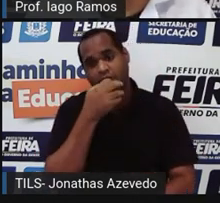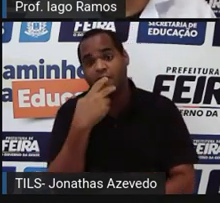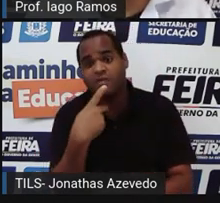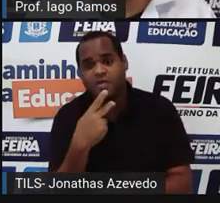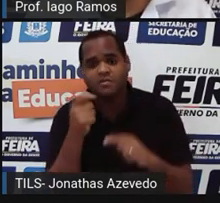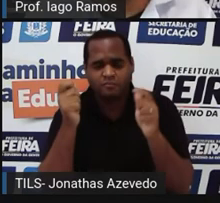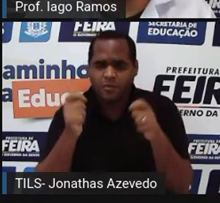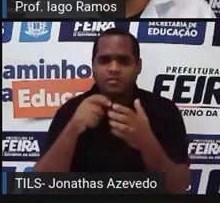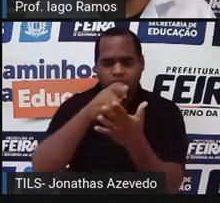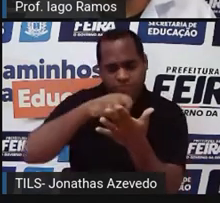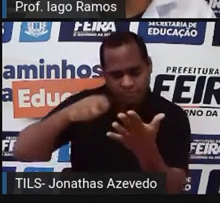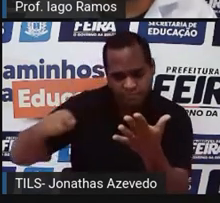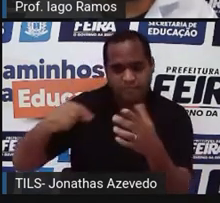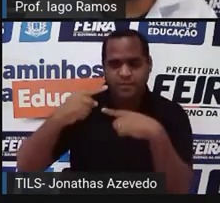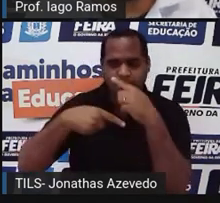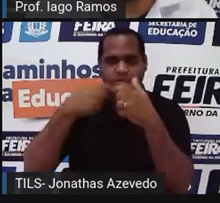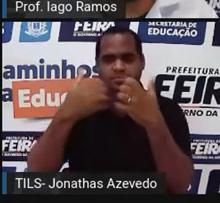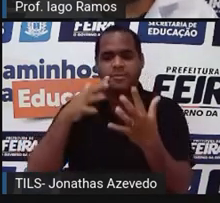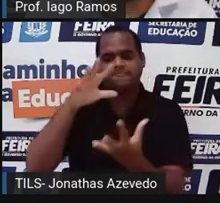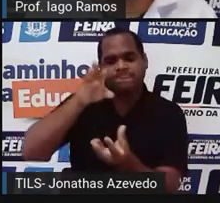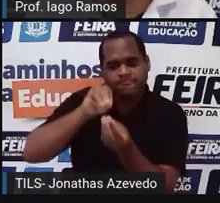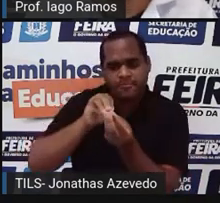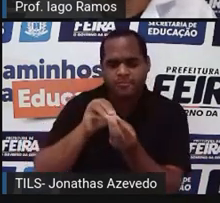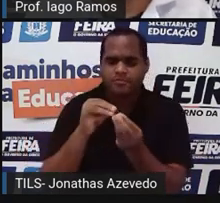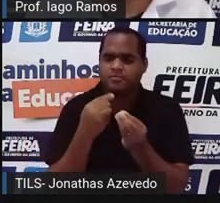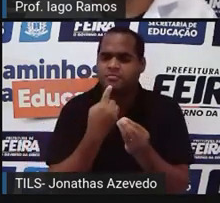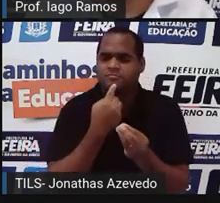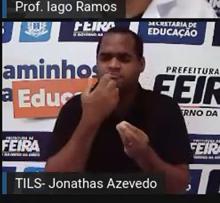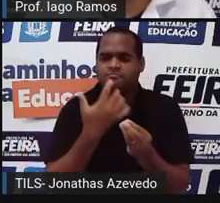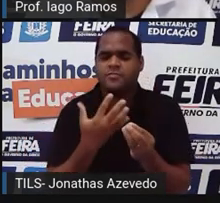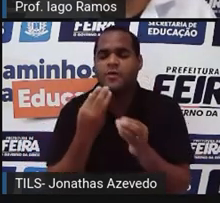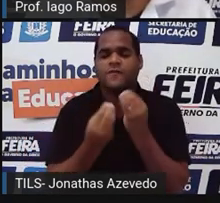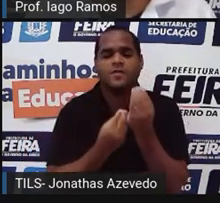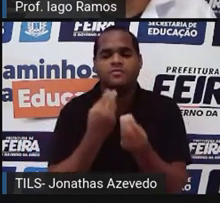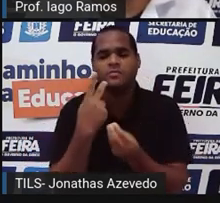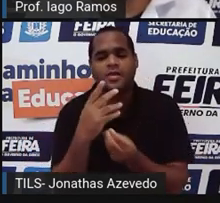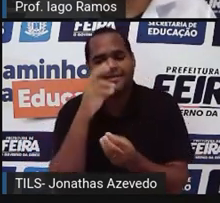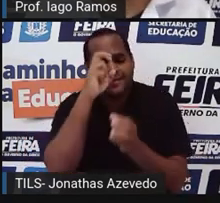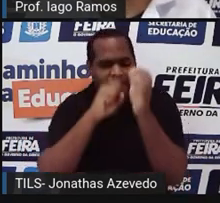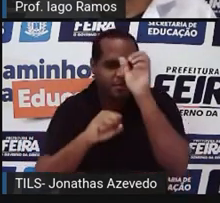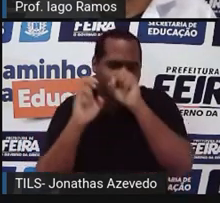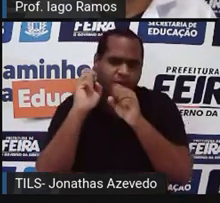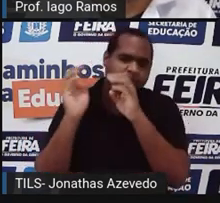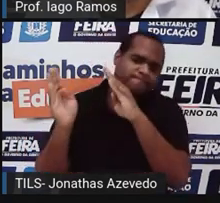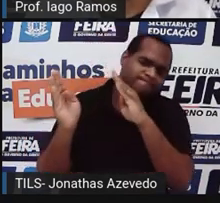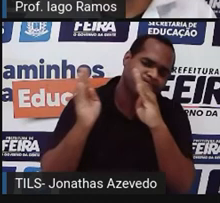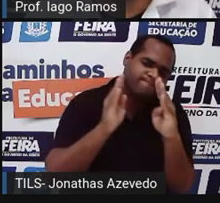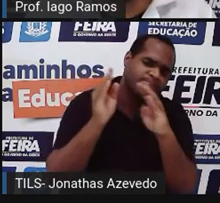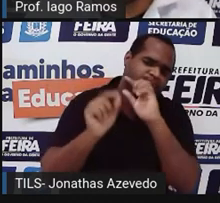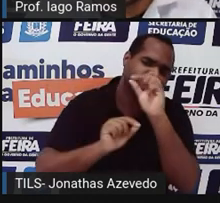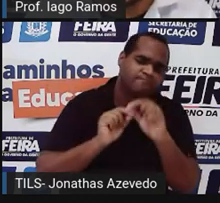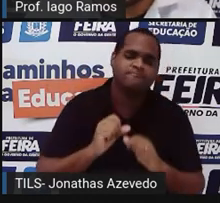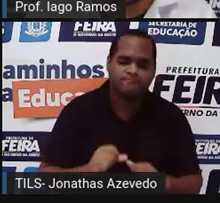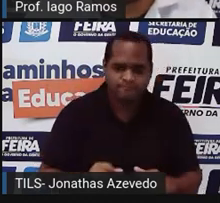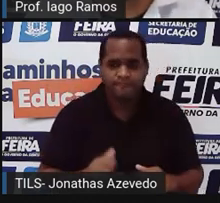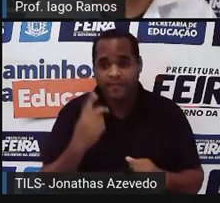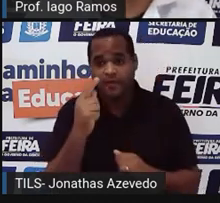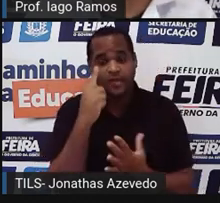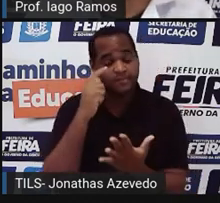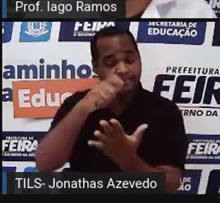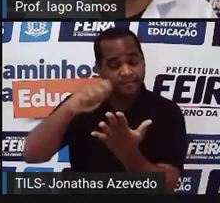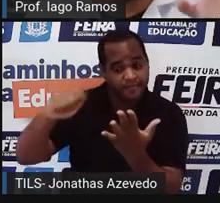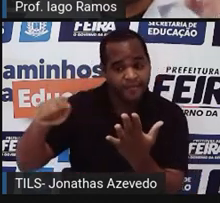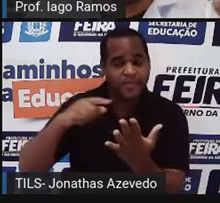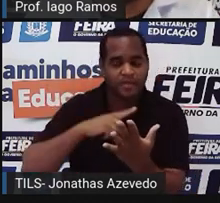é que você escreva depois um pequeno comentário sobre o que você conseguiu aprender nessa aula. E aí, quando você for escrever esse